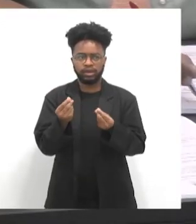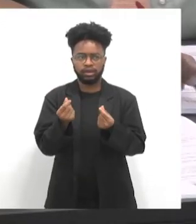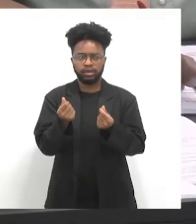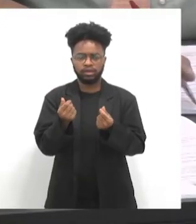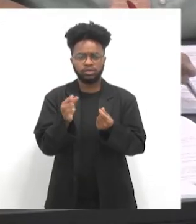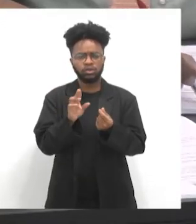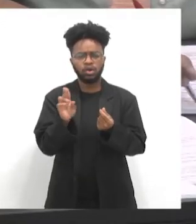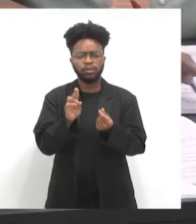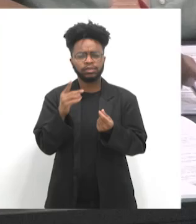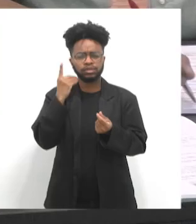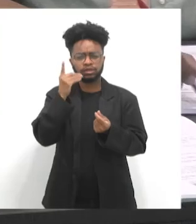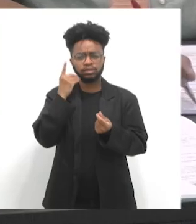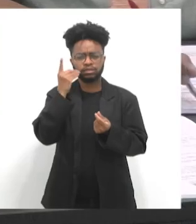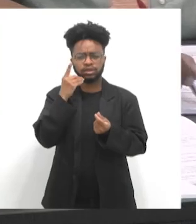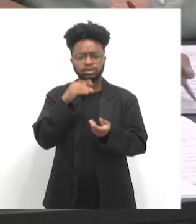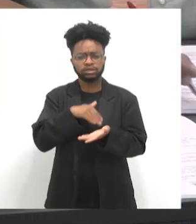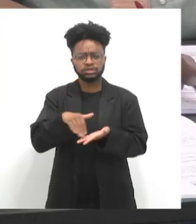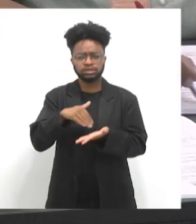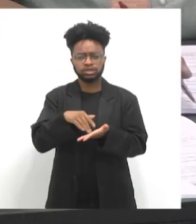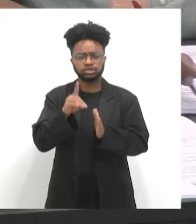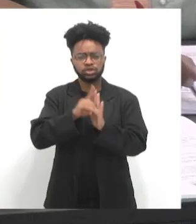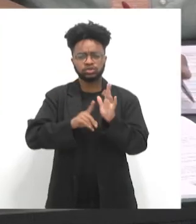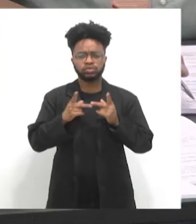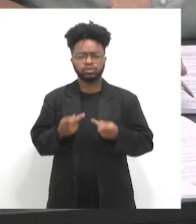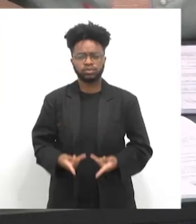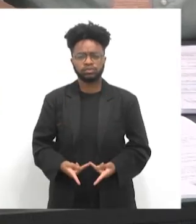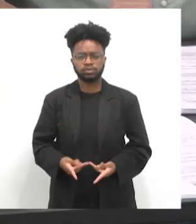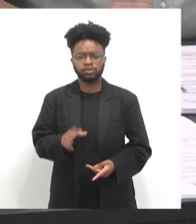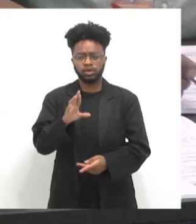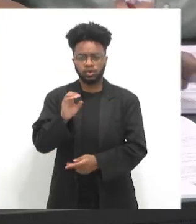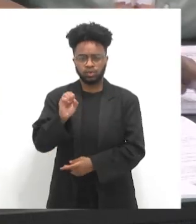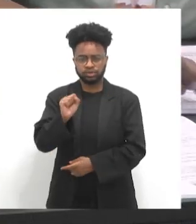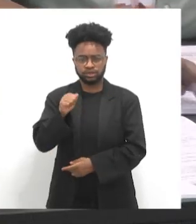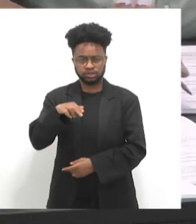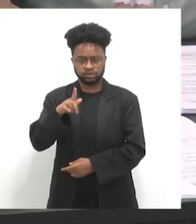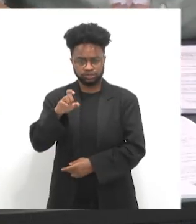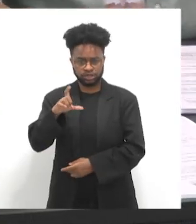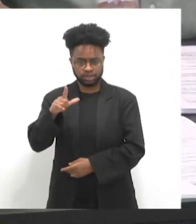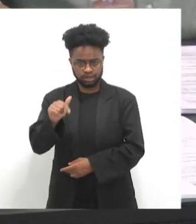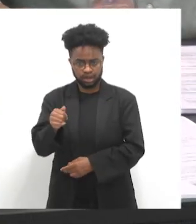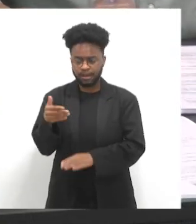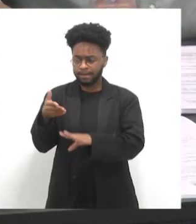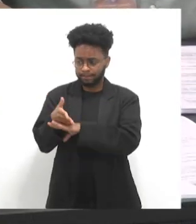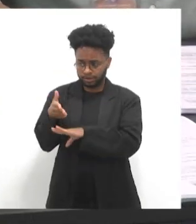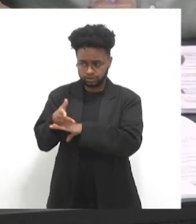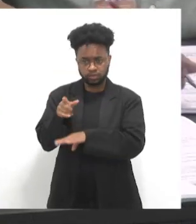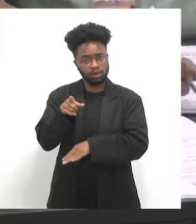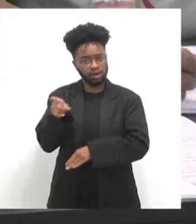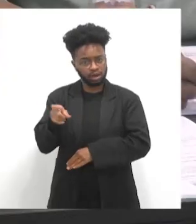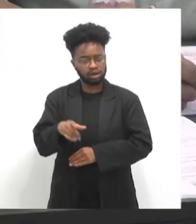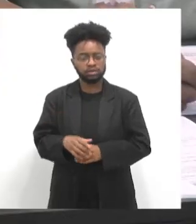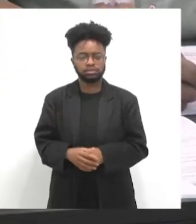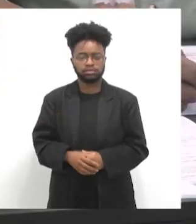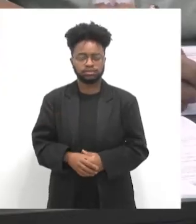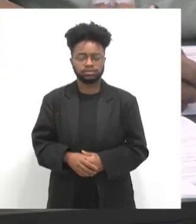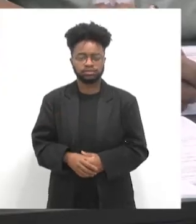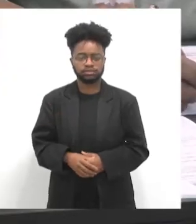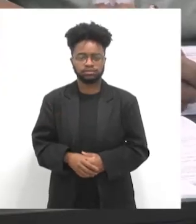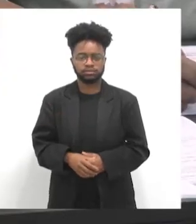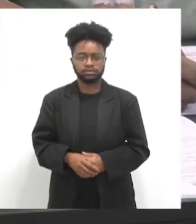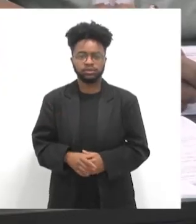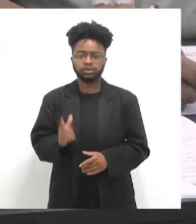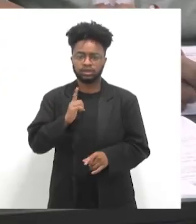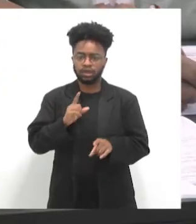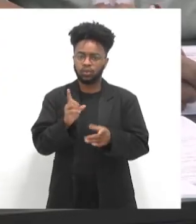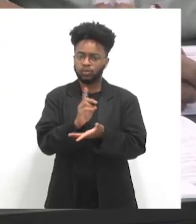como é que chama a nossa deputada, que é a secretária de Direitos Humanos? Rosângela. Esteve lá, né? E